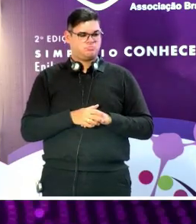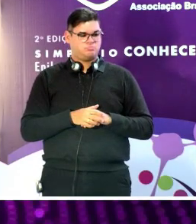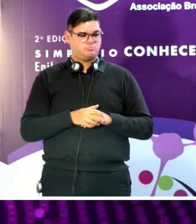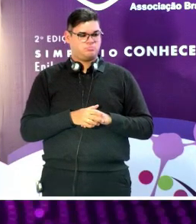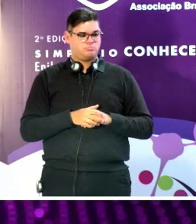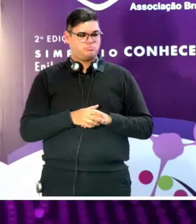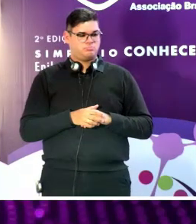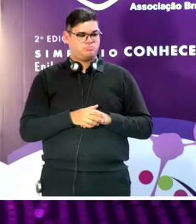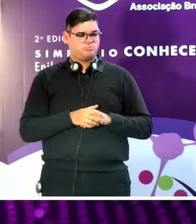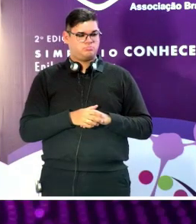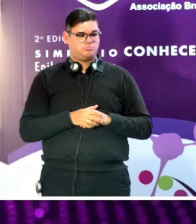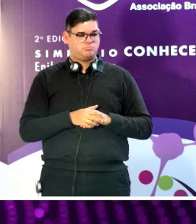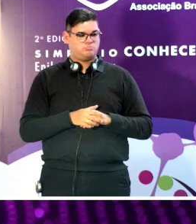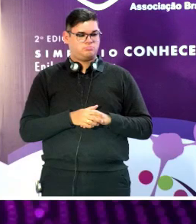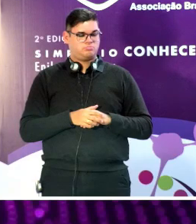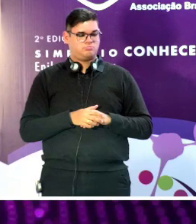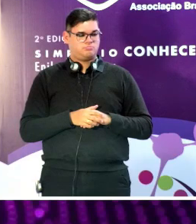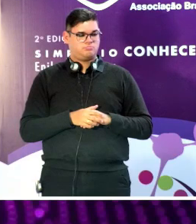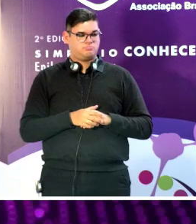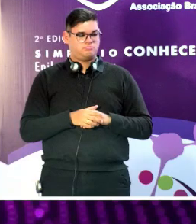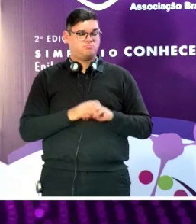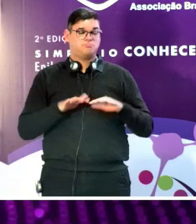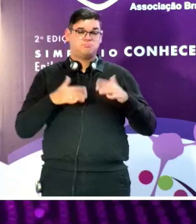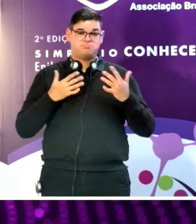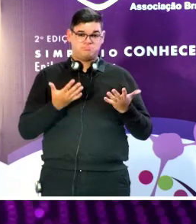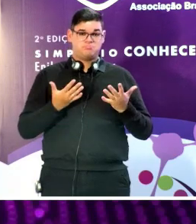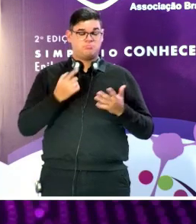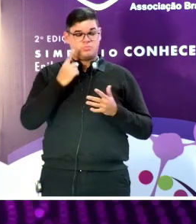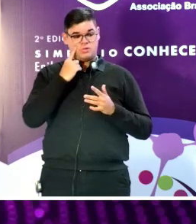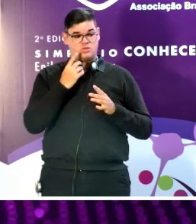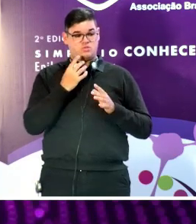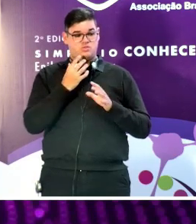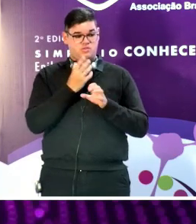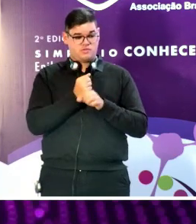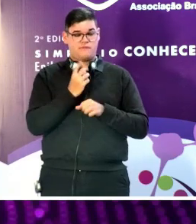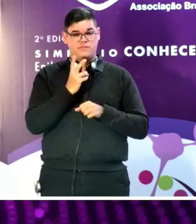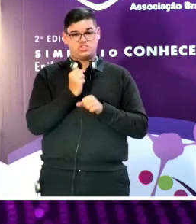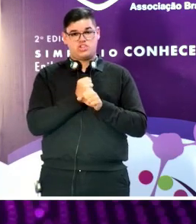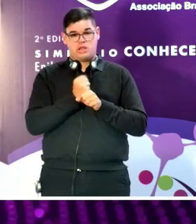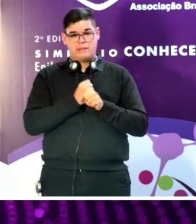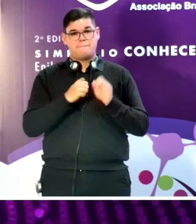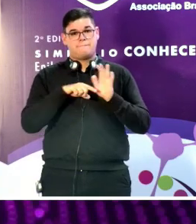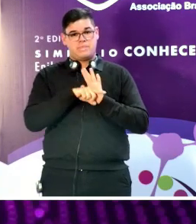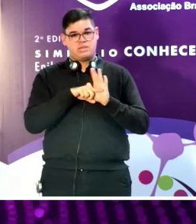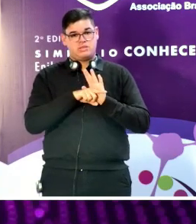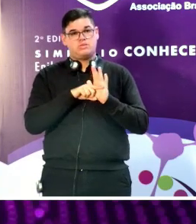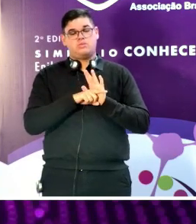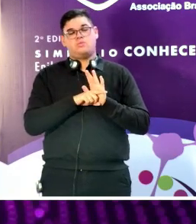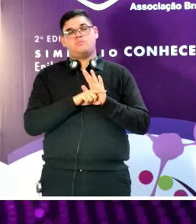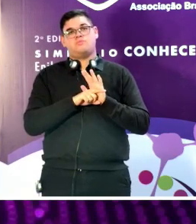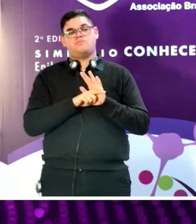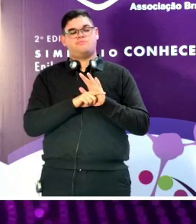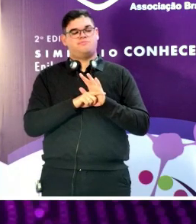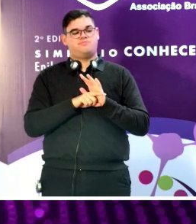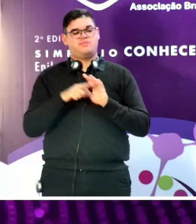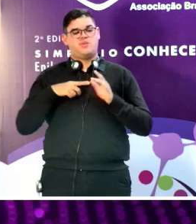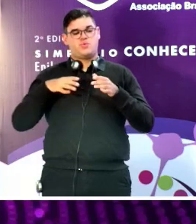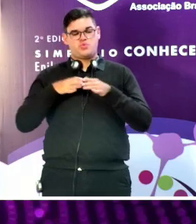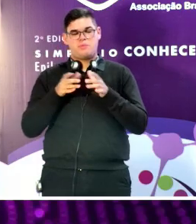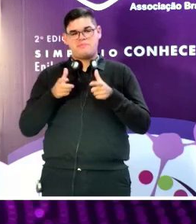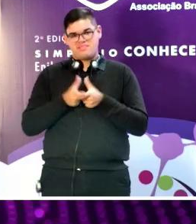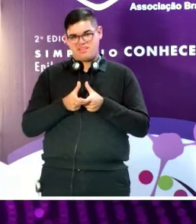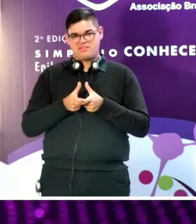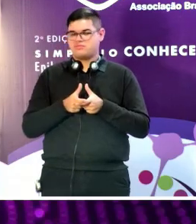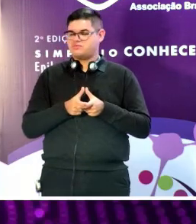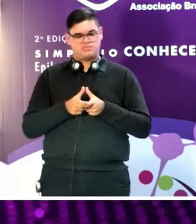E é claro que 20 anos de pesquisa não podia ter um grupo pequeno, nosso grupo